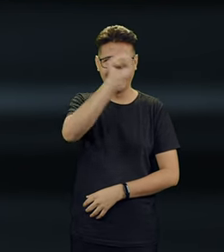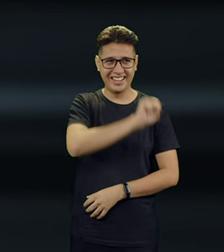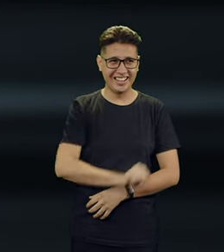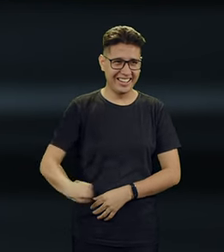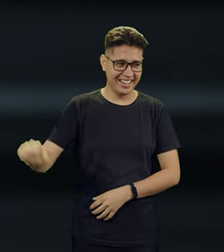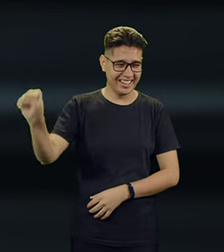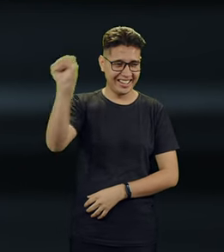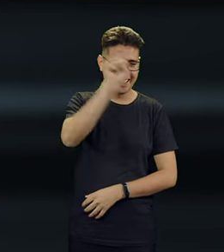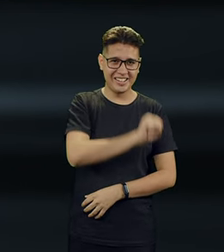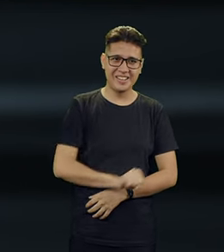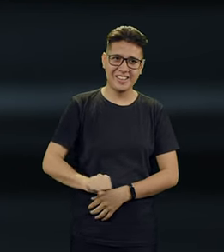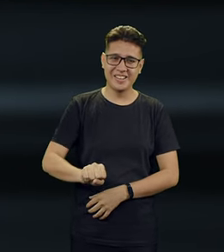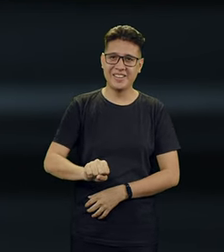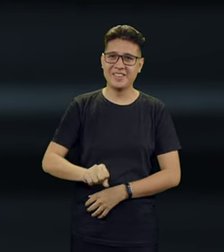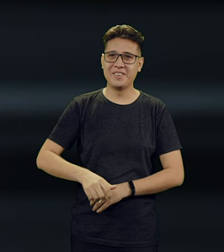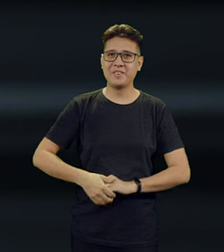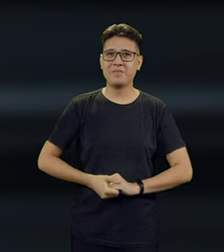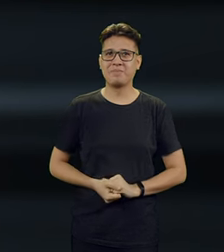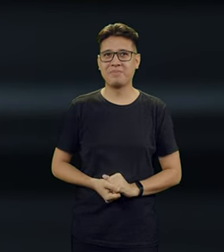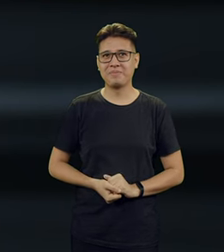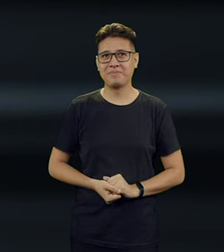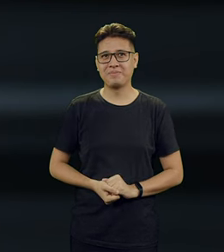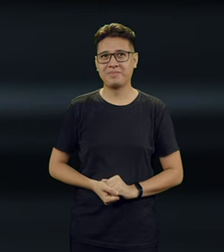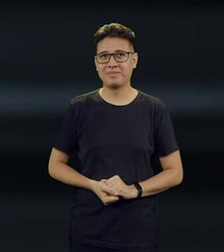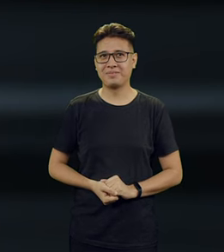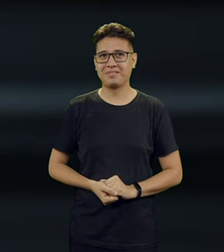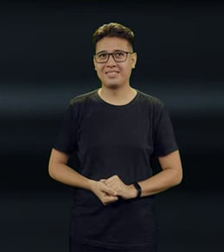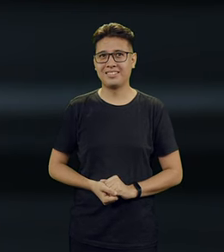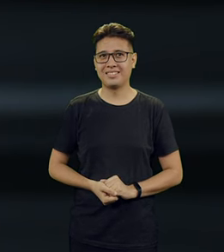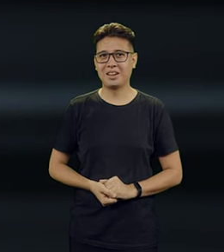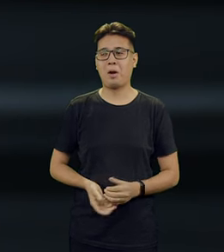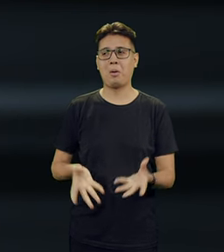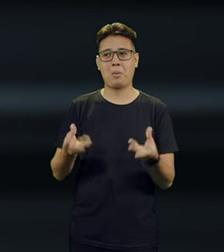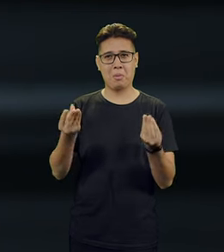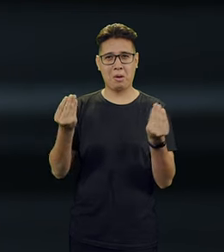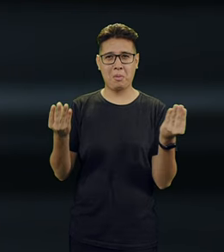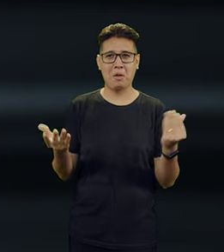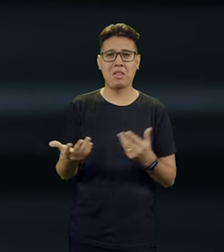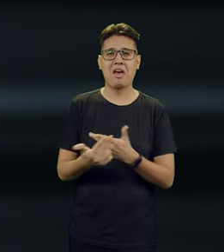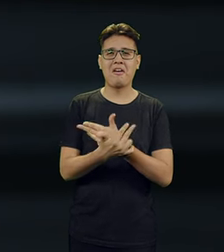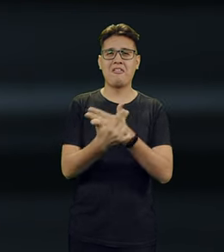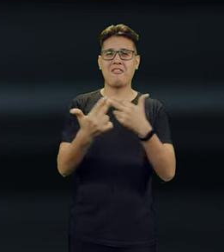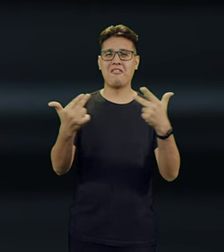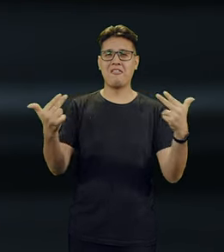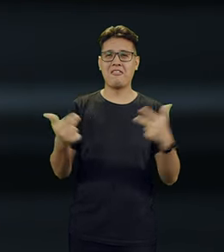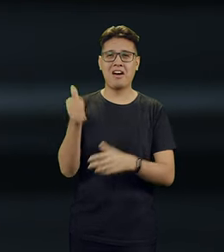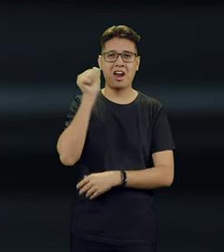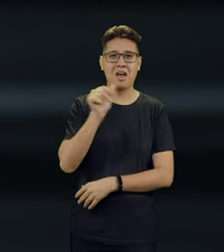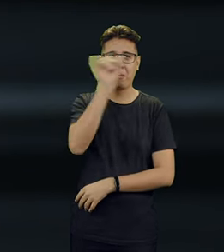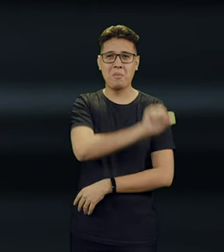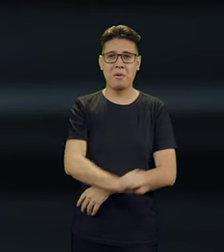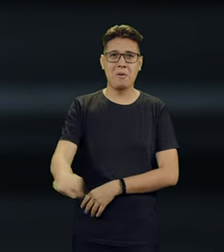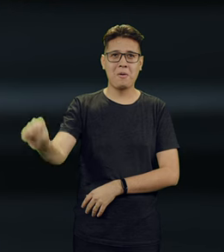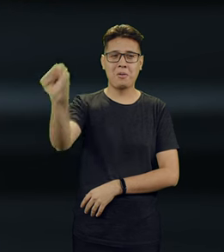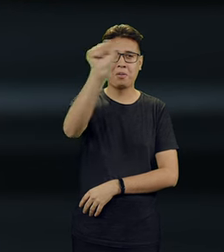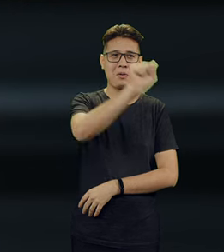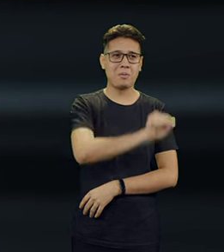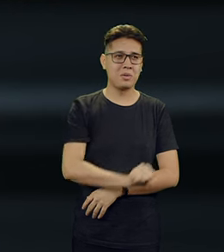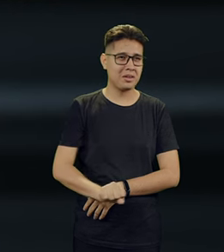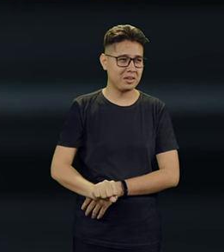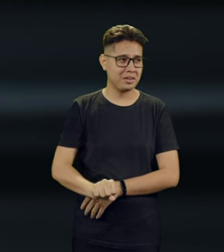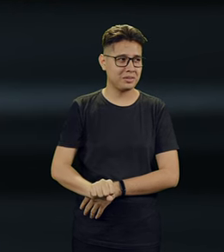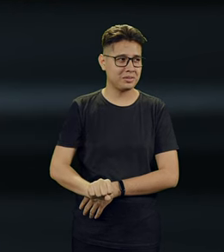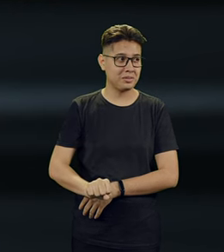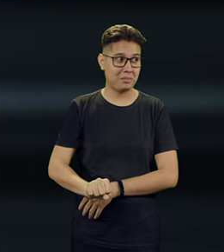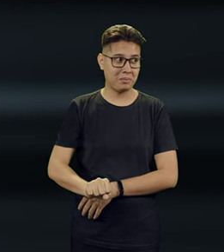Coloca a gente aqui, não sei ninguém. Se você vai encher ou não vai. Assim enche. Nós vamos se casar um dia, como